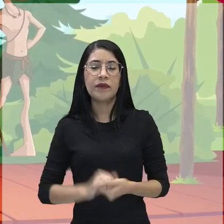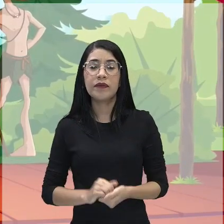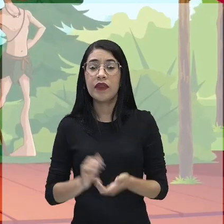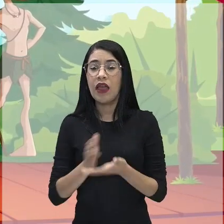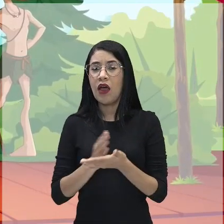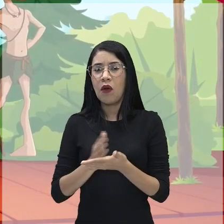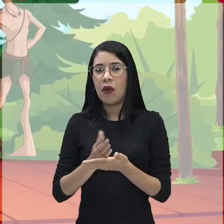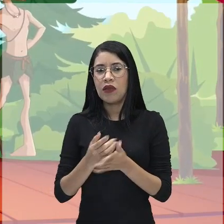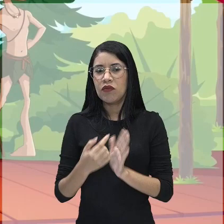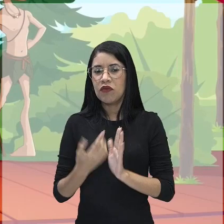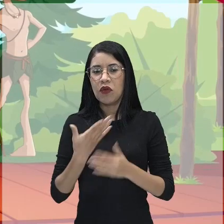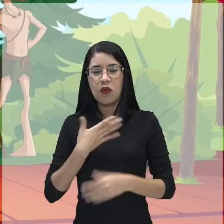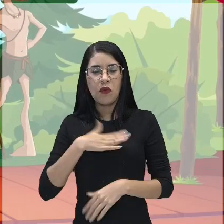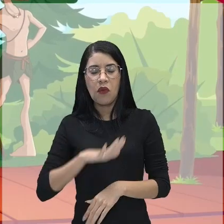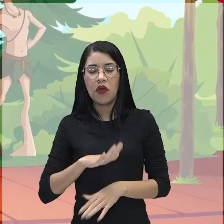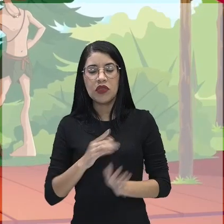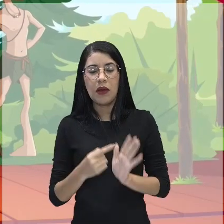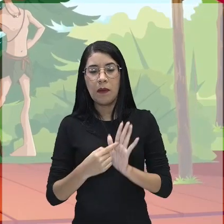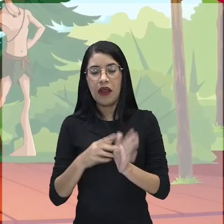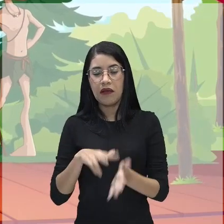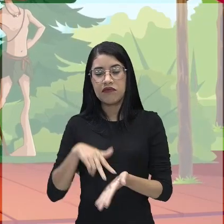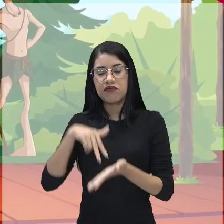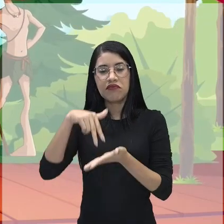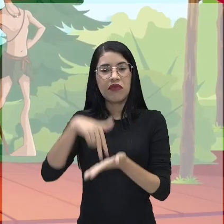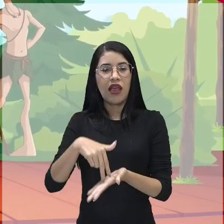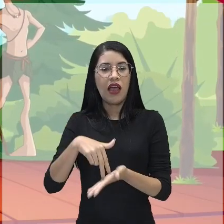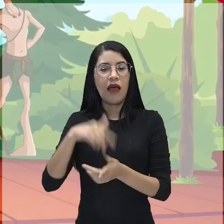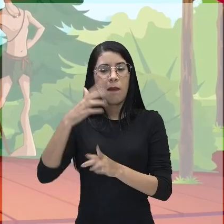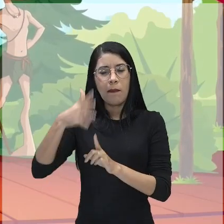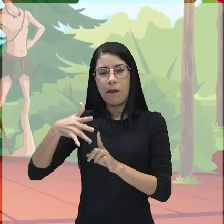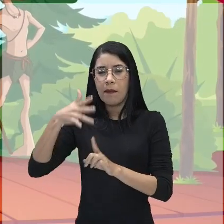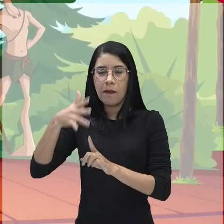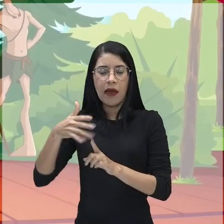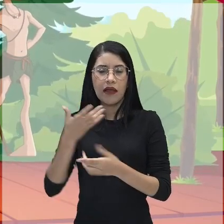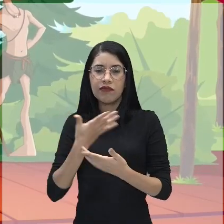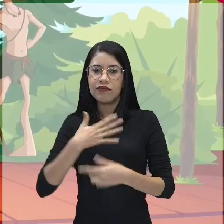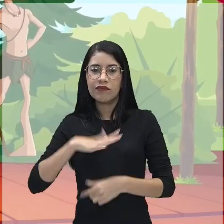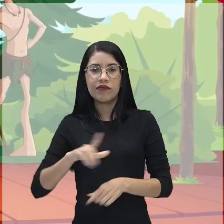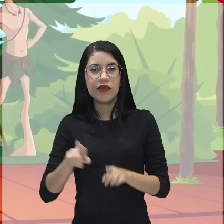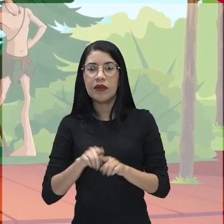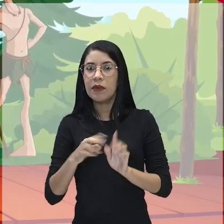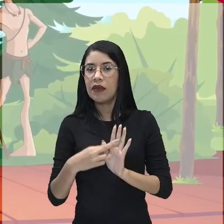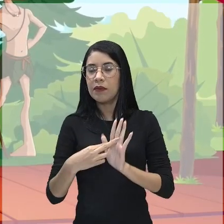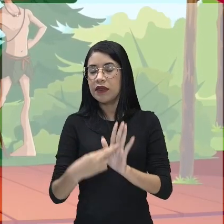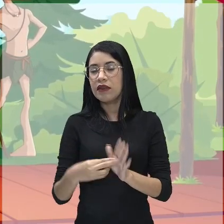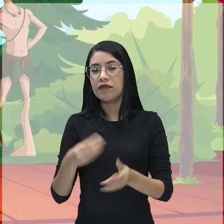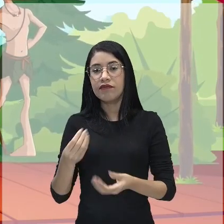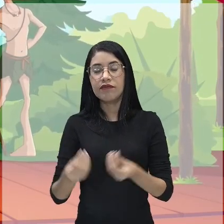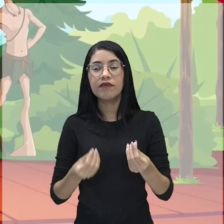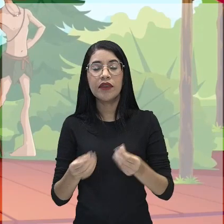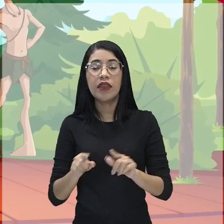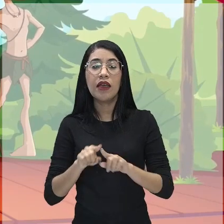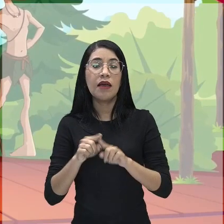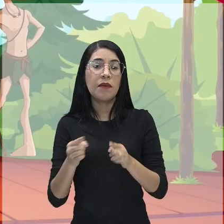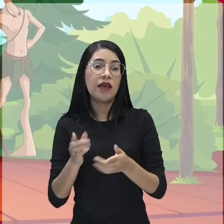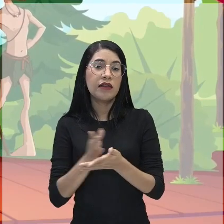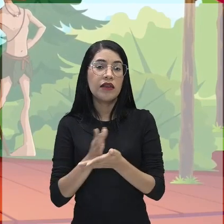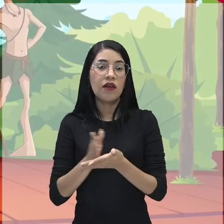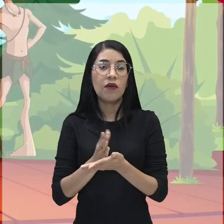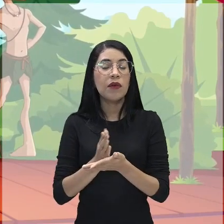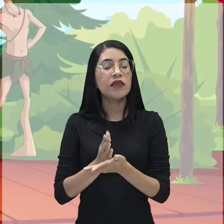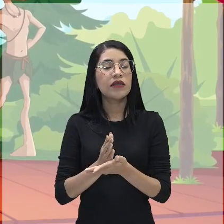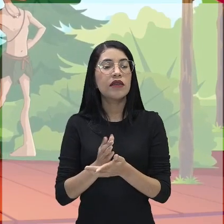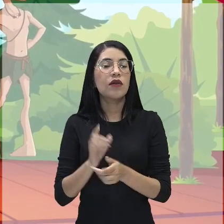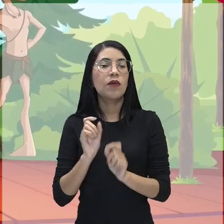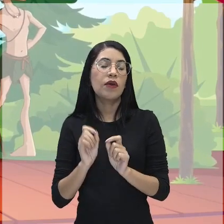fazer apresentações, não gostam de falar em público, não gostam de representar, mas existem